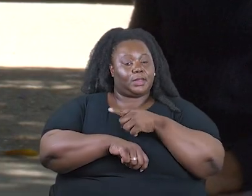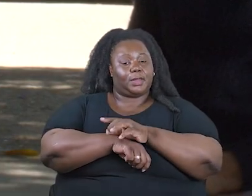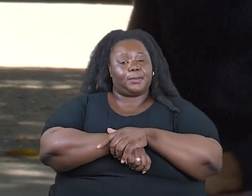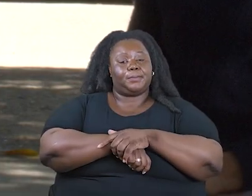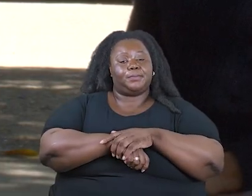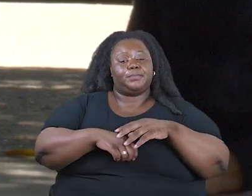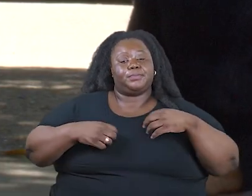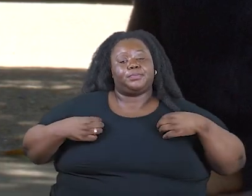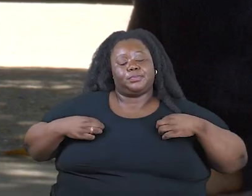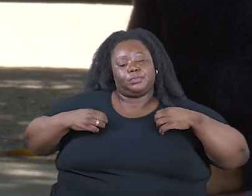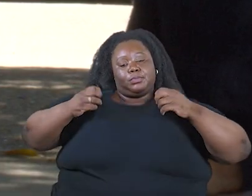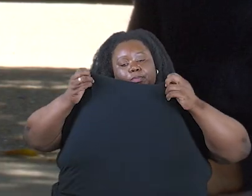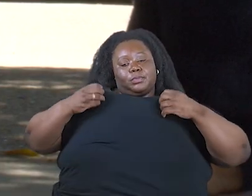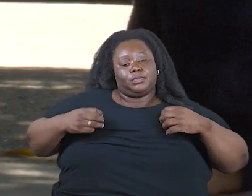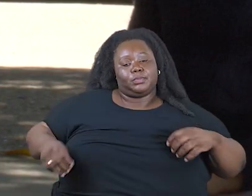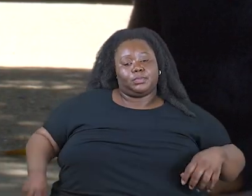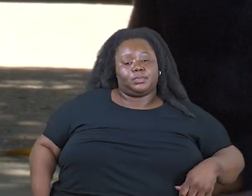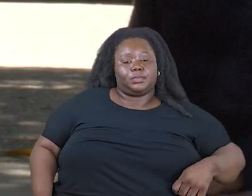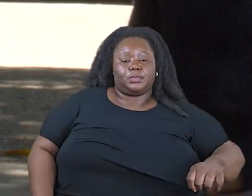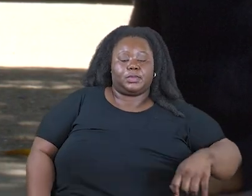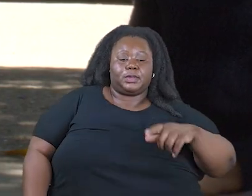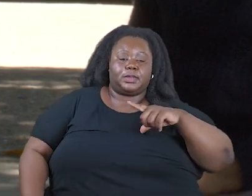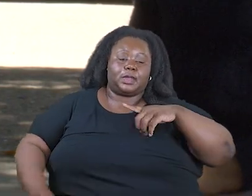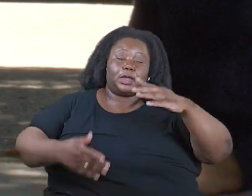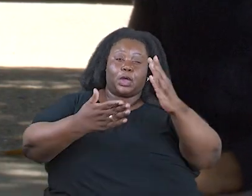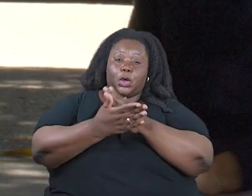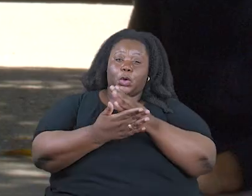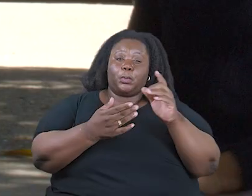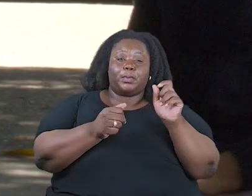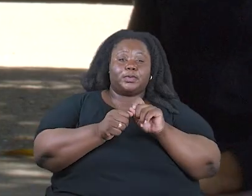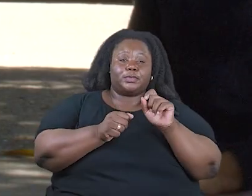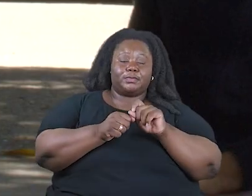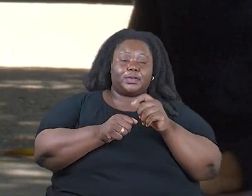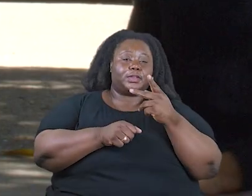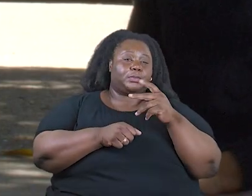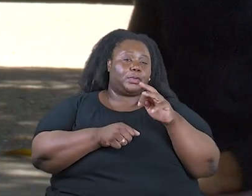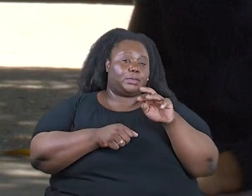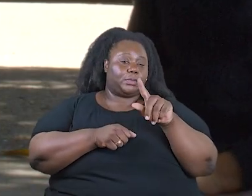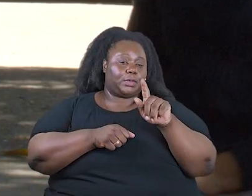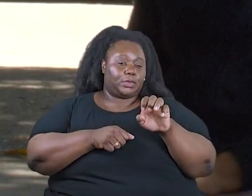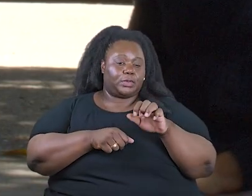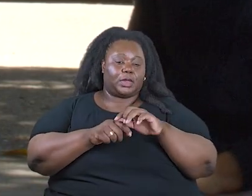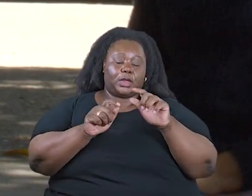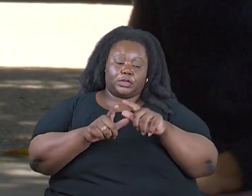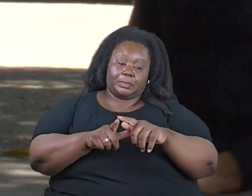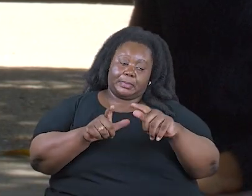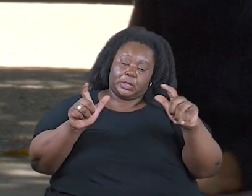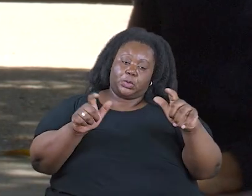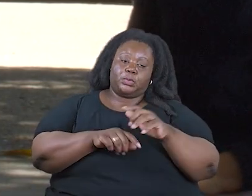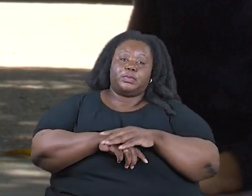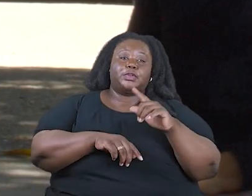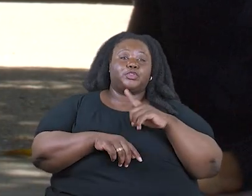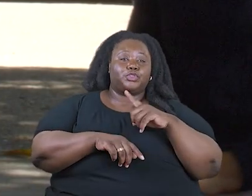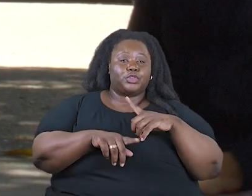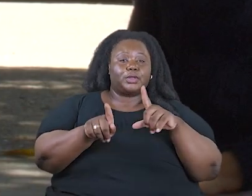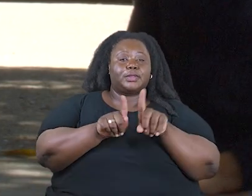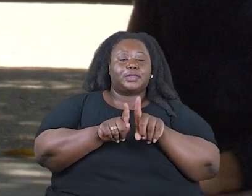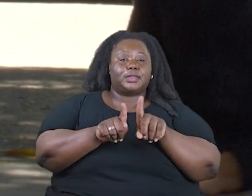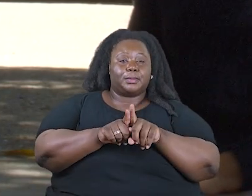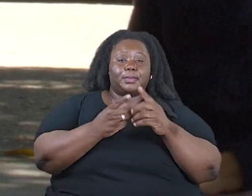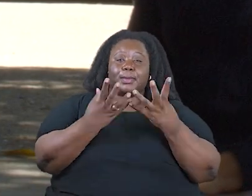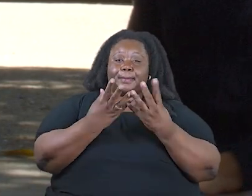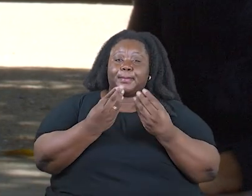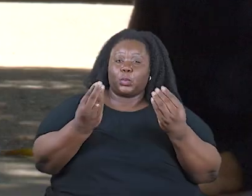exposição. Tem algumas coisas que a gente fez uma plotagem, né? Ampliou. Então tinha também